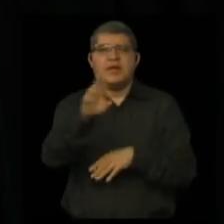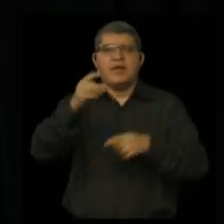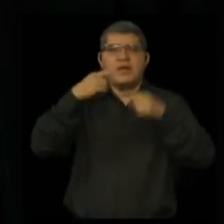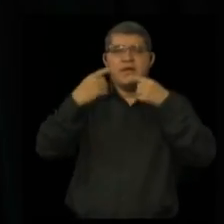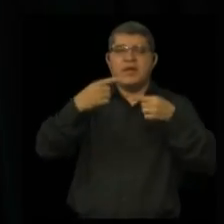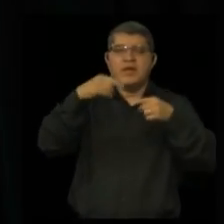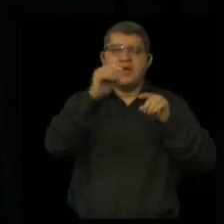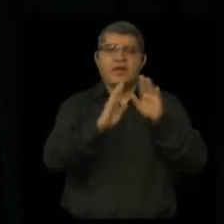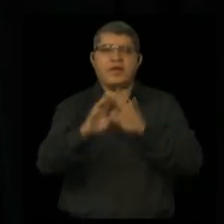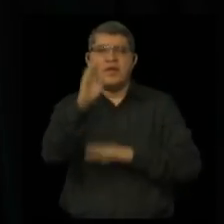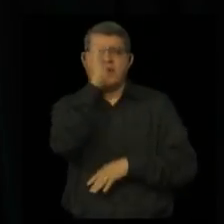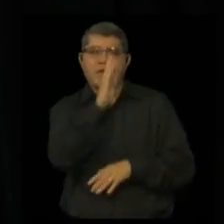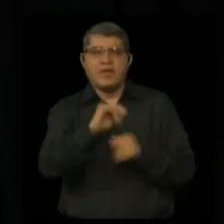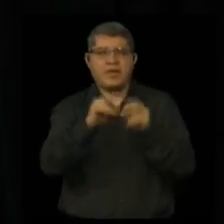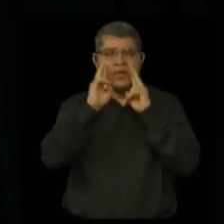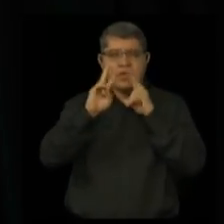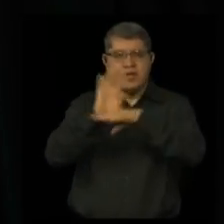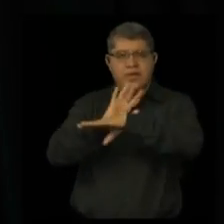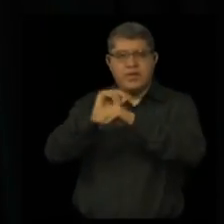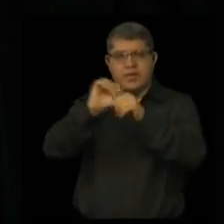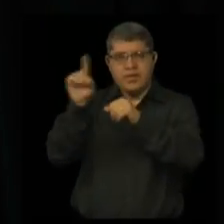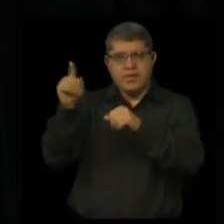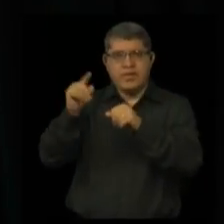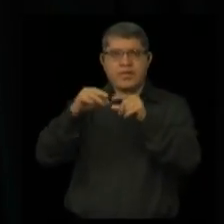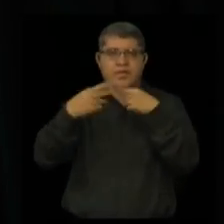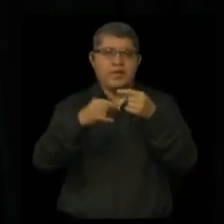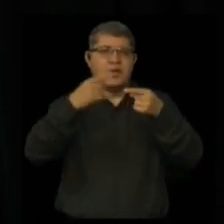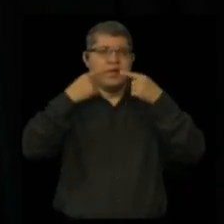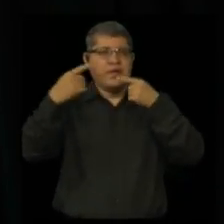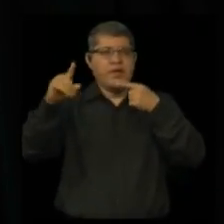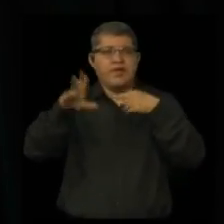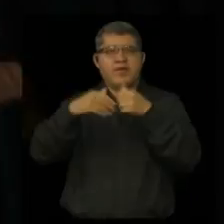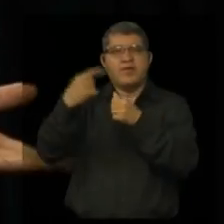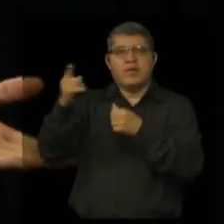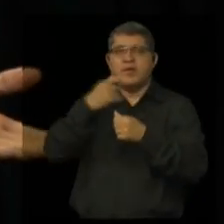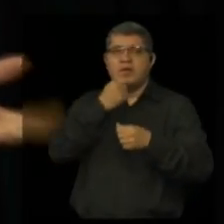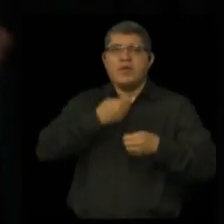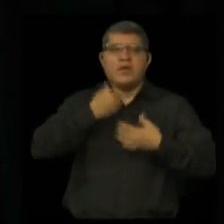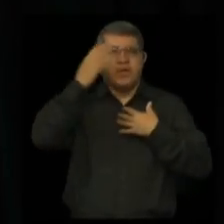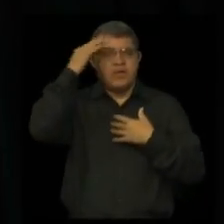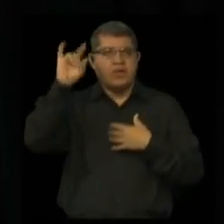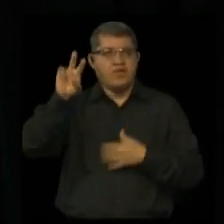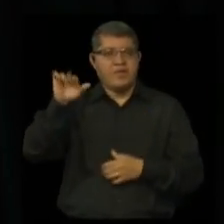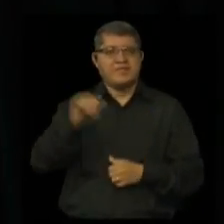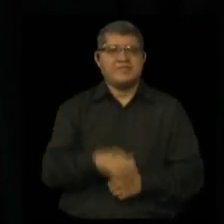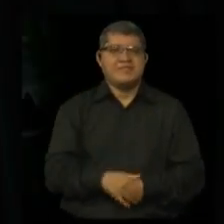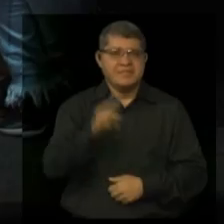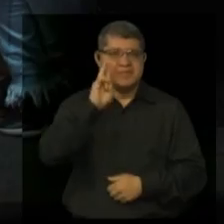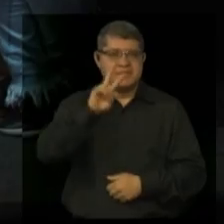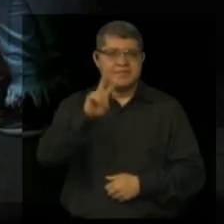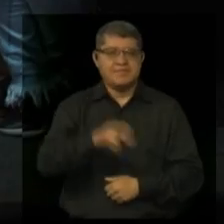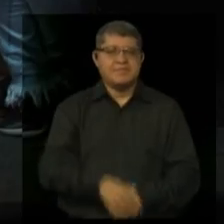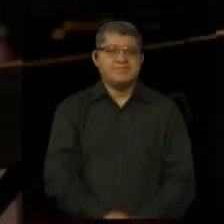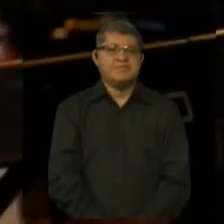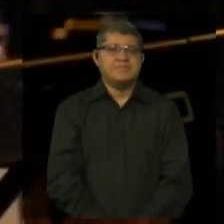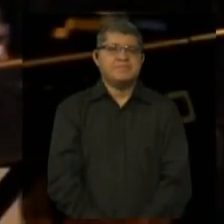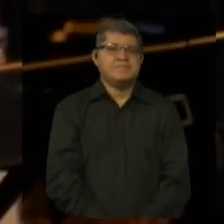música brasileira. Vamos conferir um clipe da versão músico deste poliartista Ivan Antônio. Roda